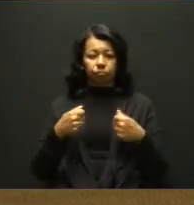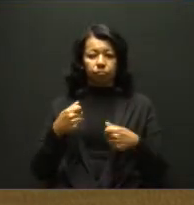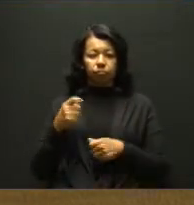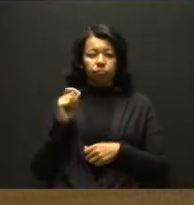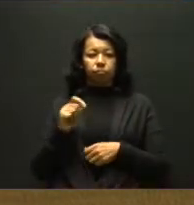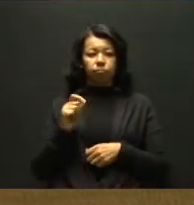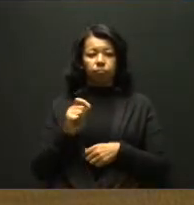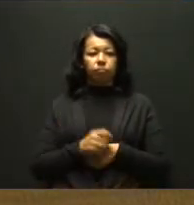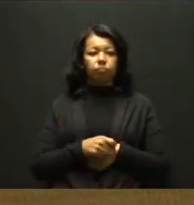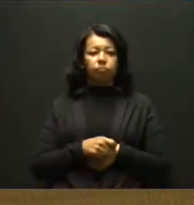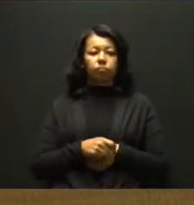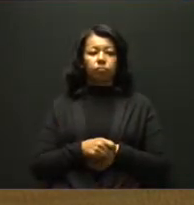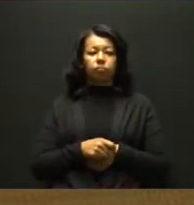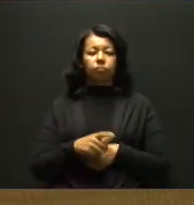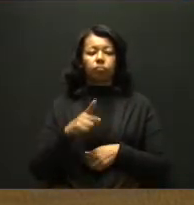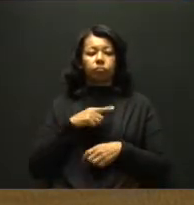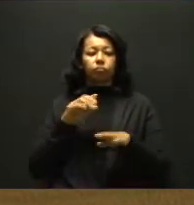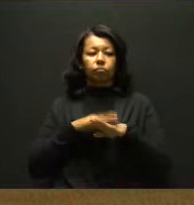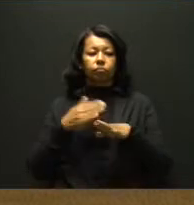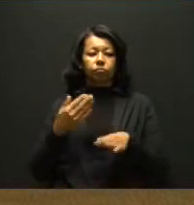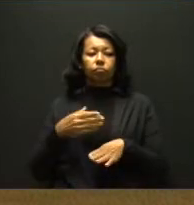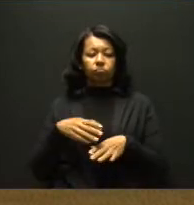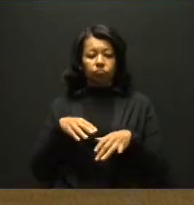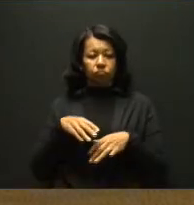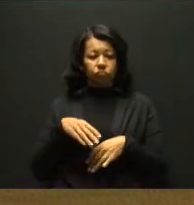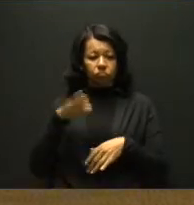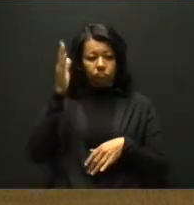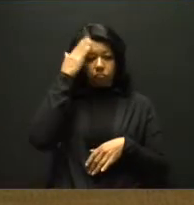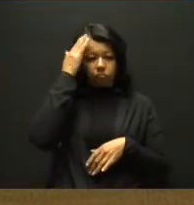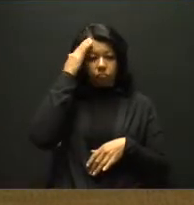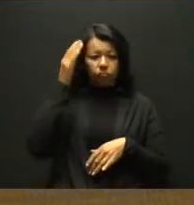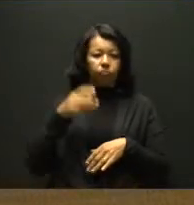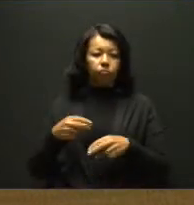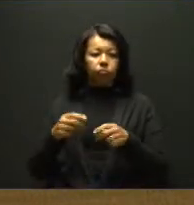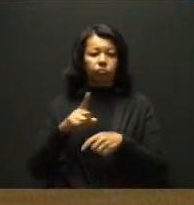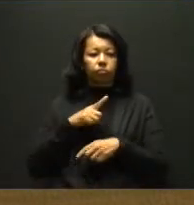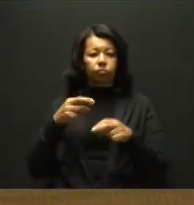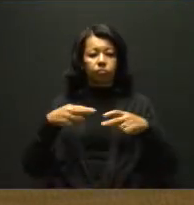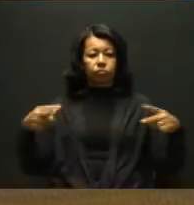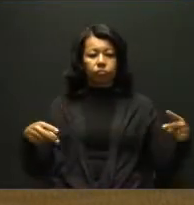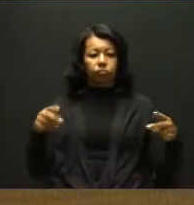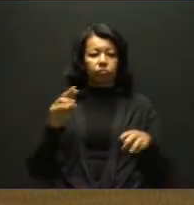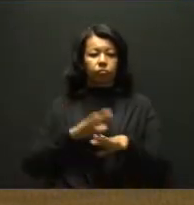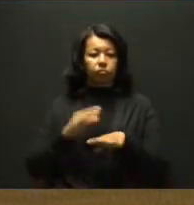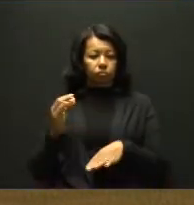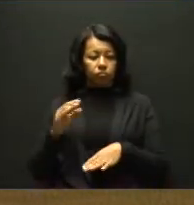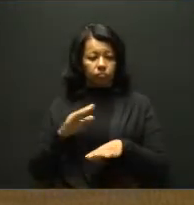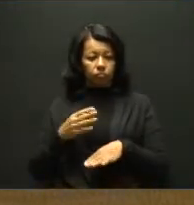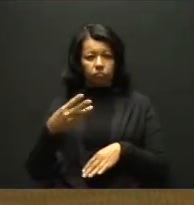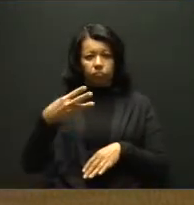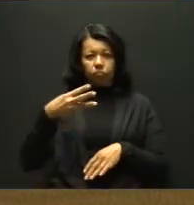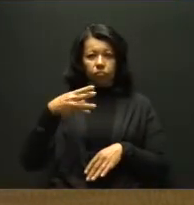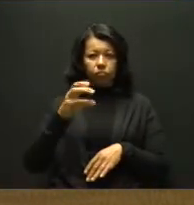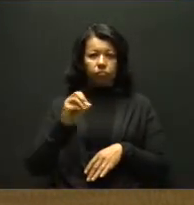ela tem muito mais propriedade do que eu tem equipamentos e 30 mil 35 mil em